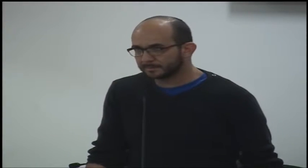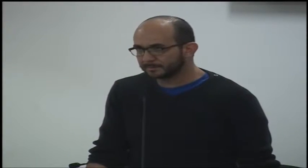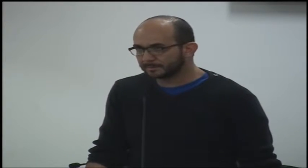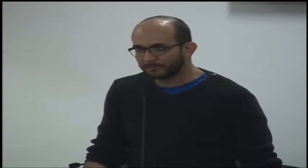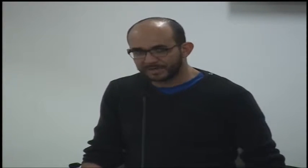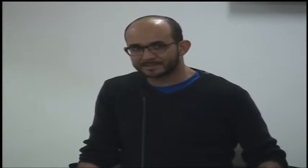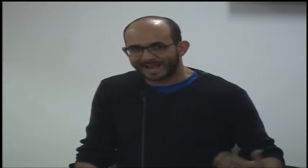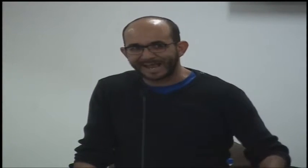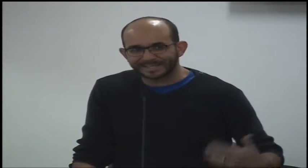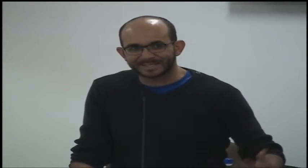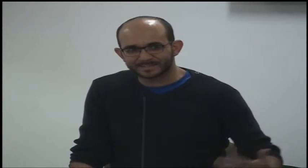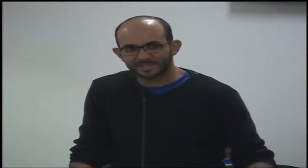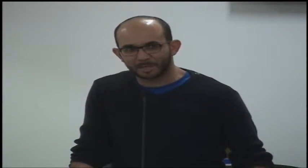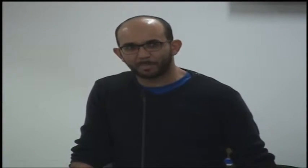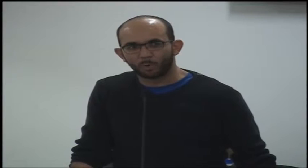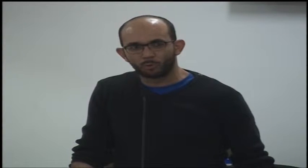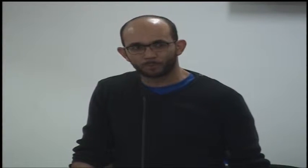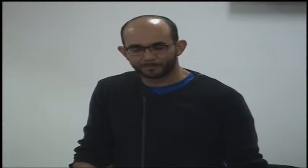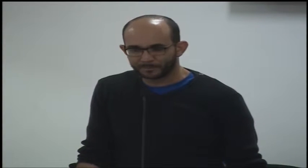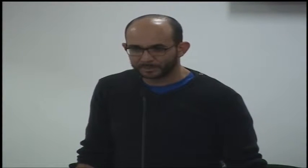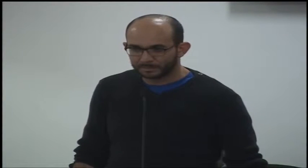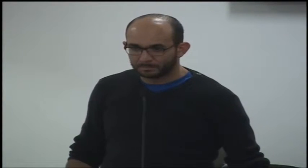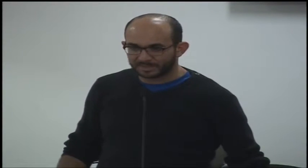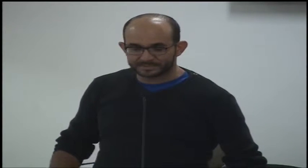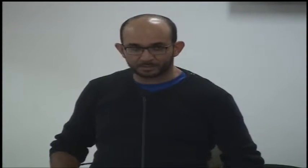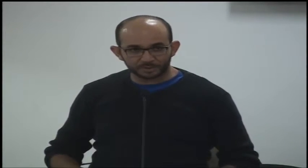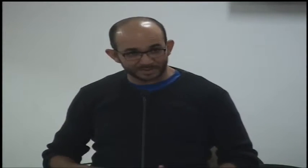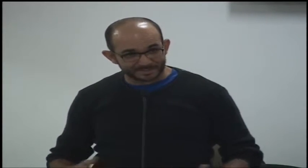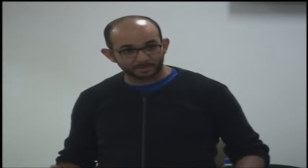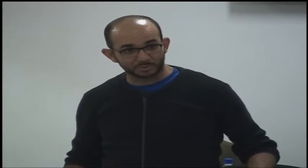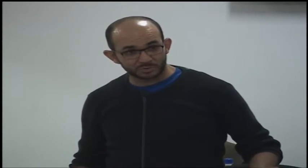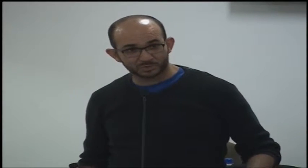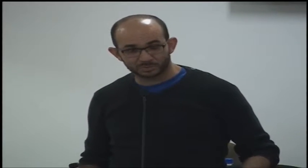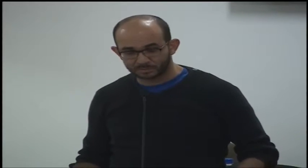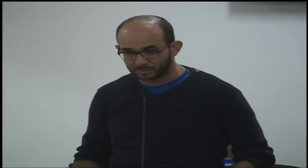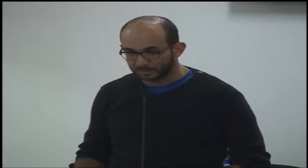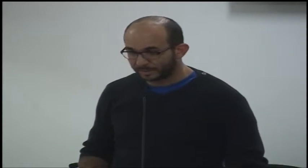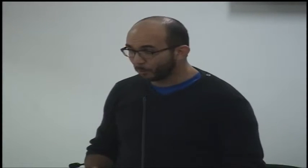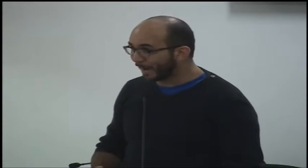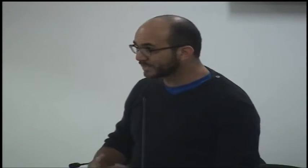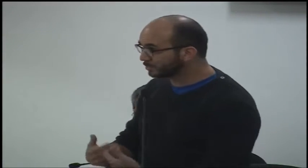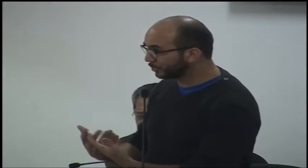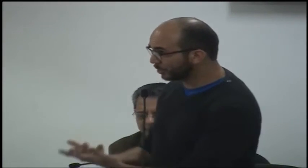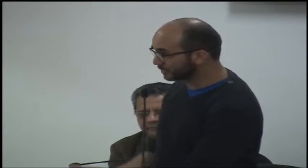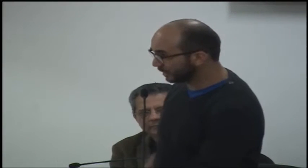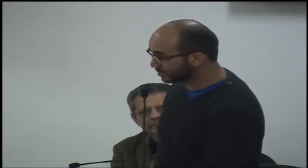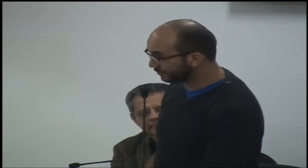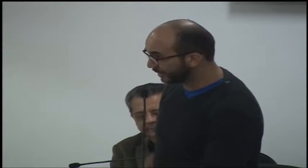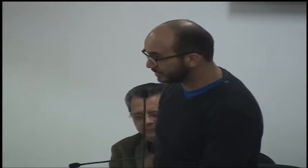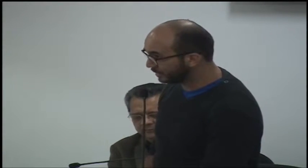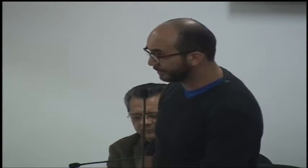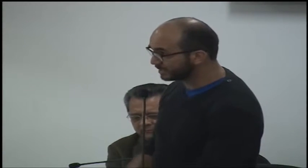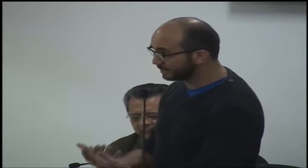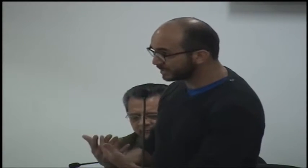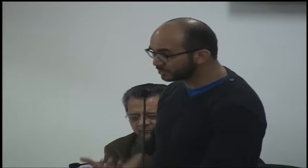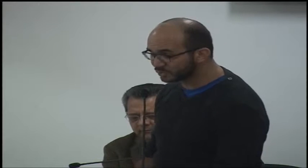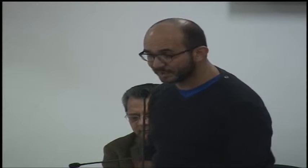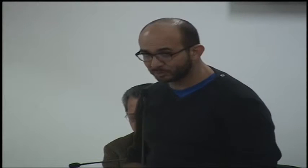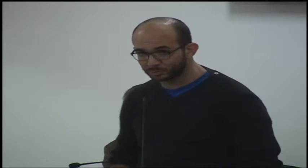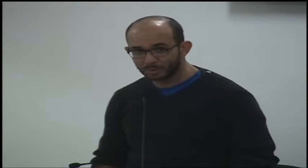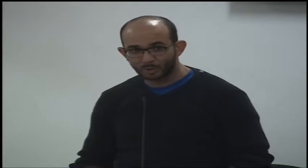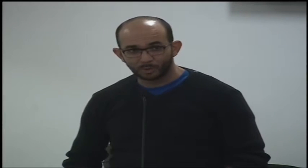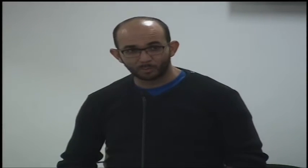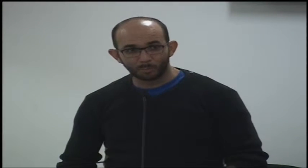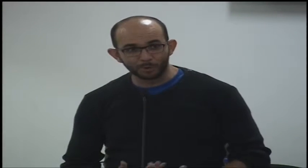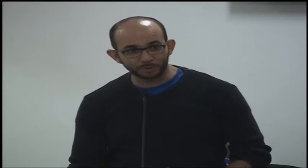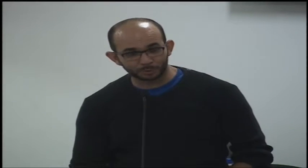limeirense talvez ainda seja pouco, mas é o que nós temos. É o máximo que nós podemos oferecer, mas mesmo